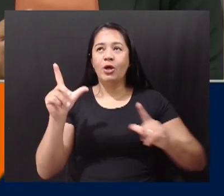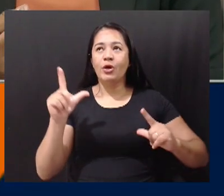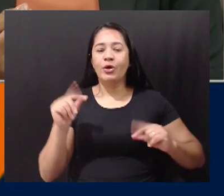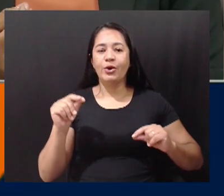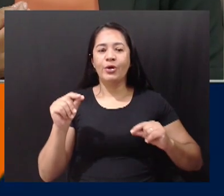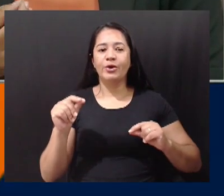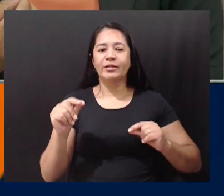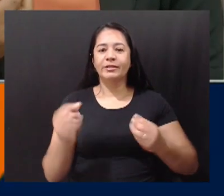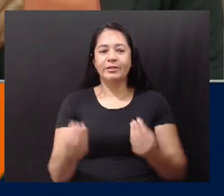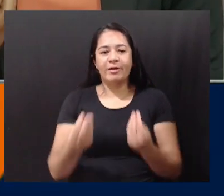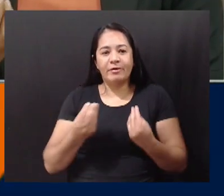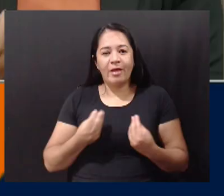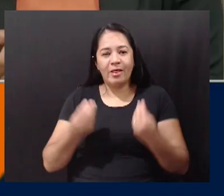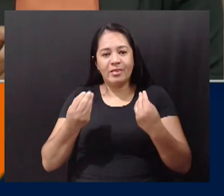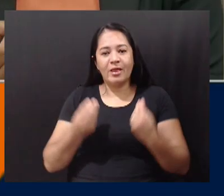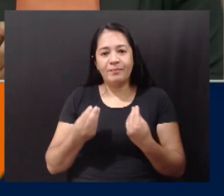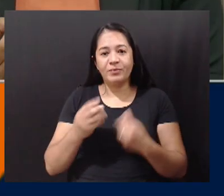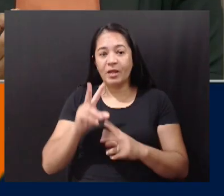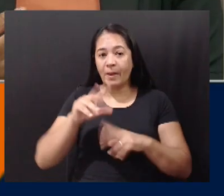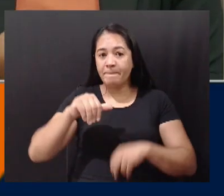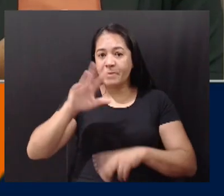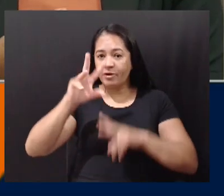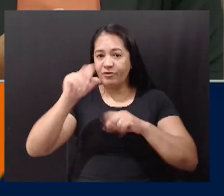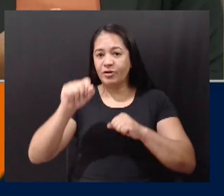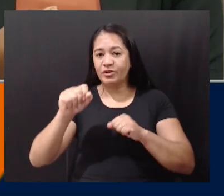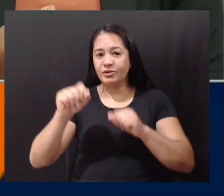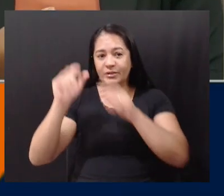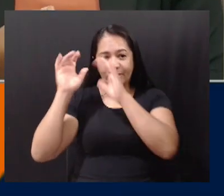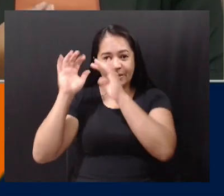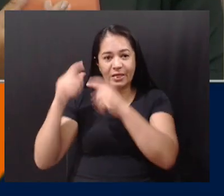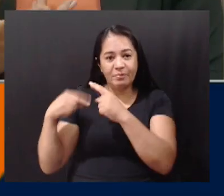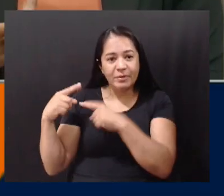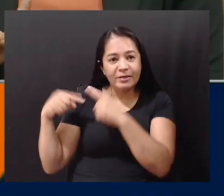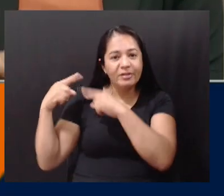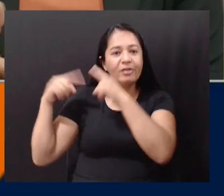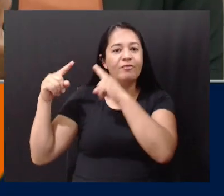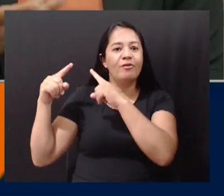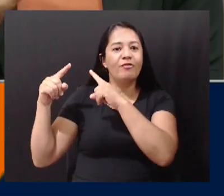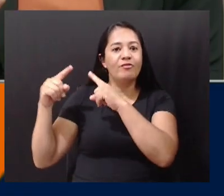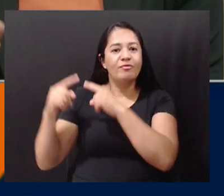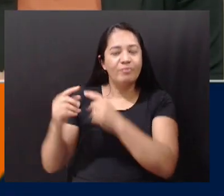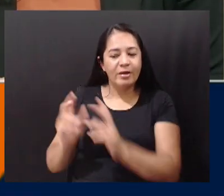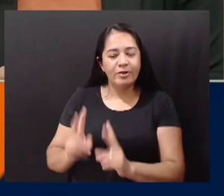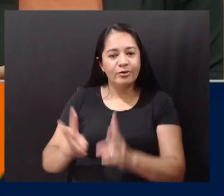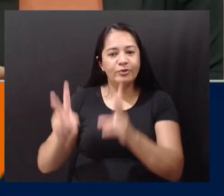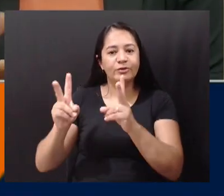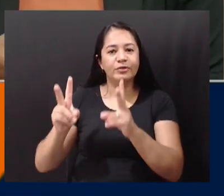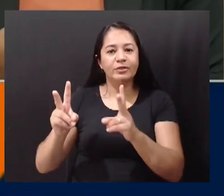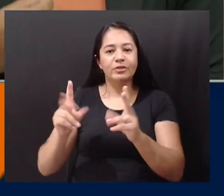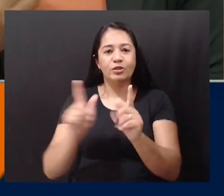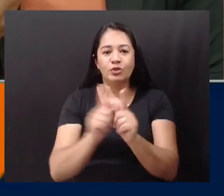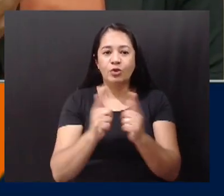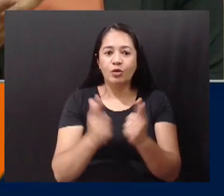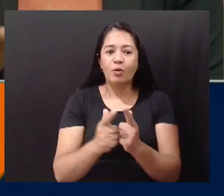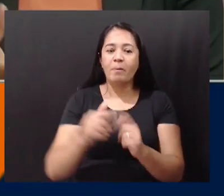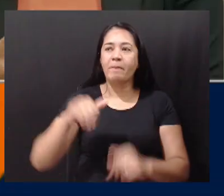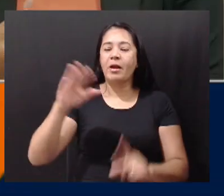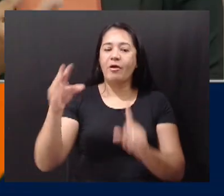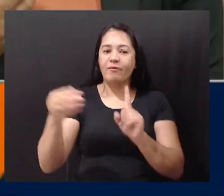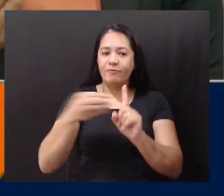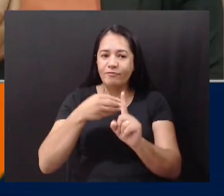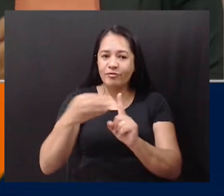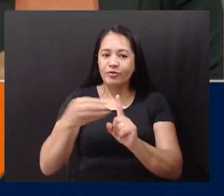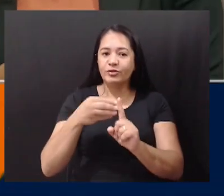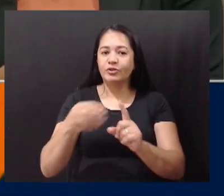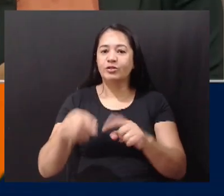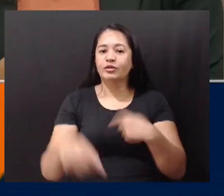em cérebros em desenvolvimento, né, isso, nos leva ao grupo mais vulnerável. A gente vai falar então das